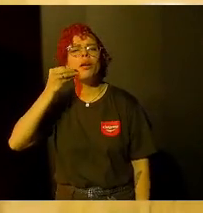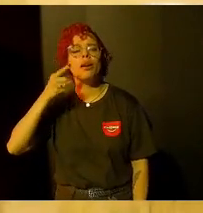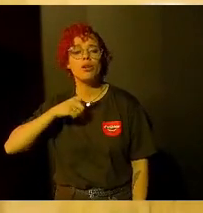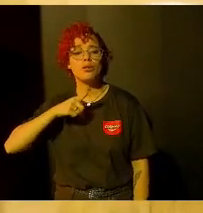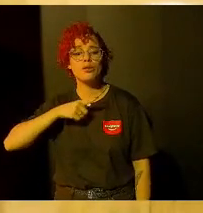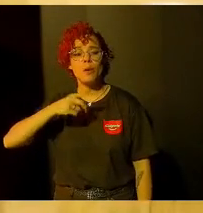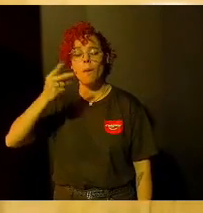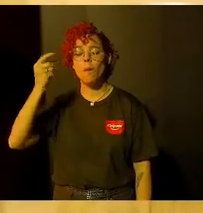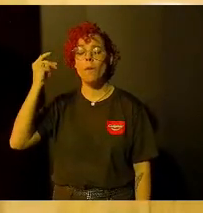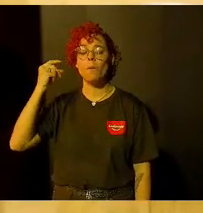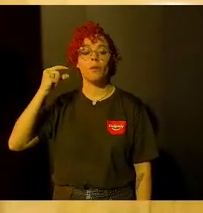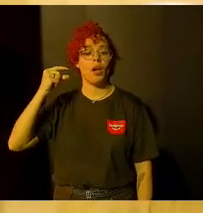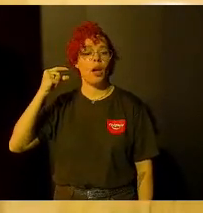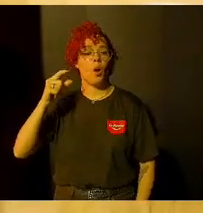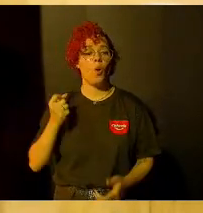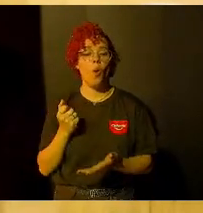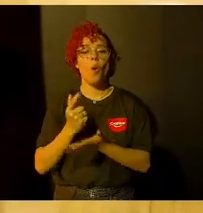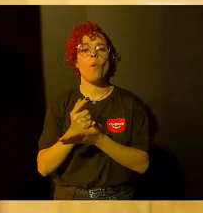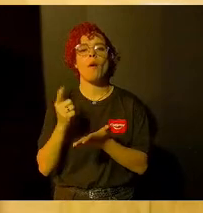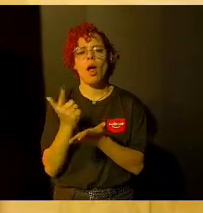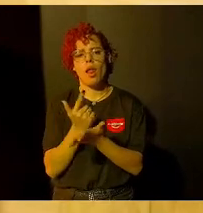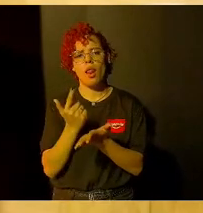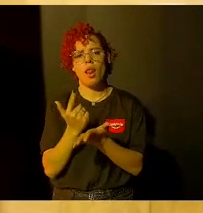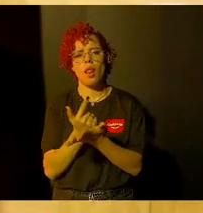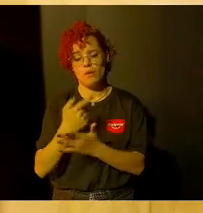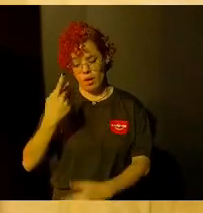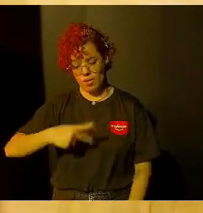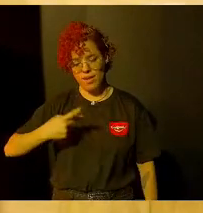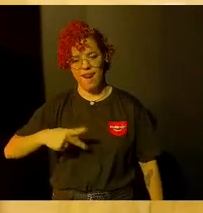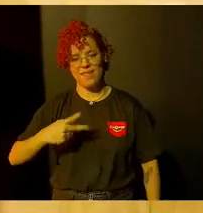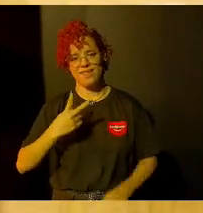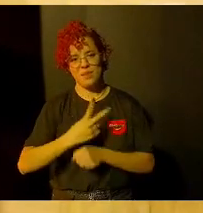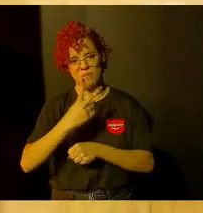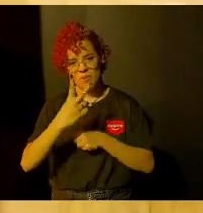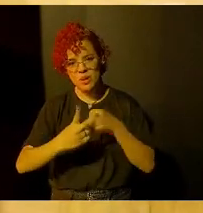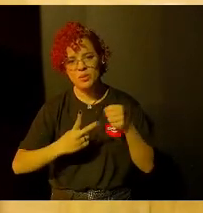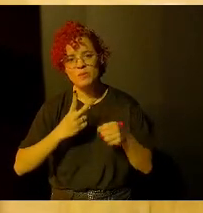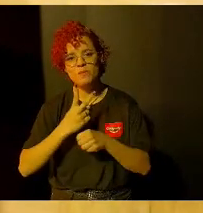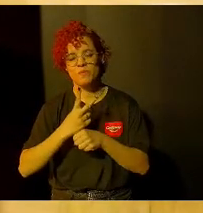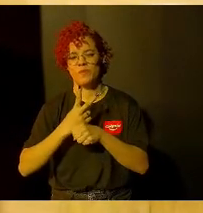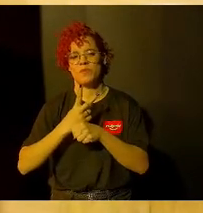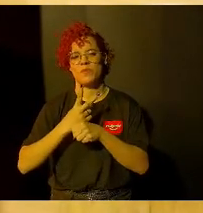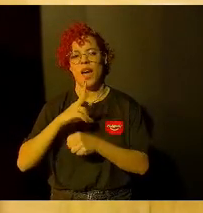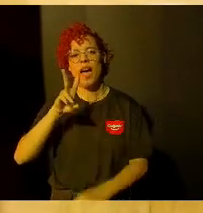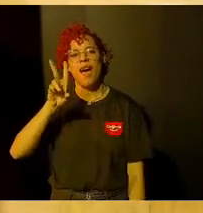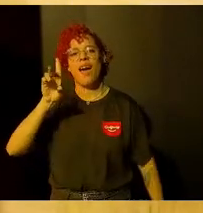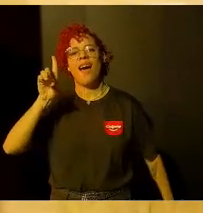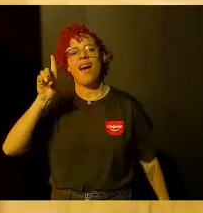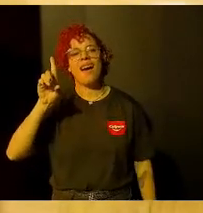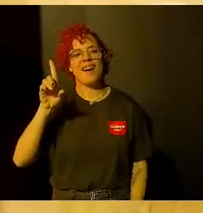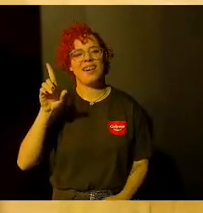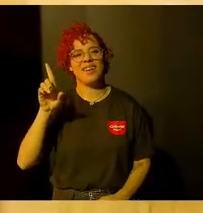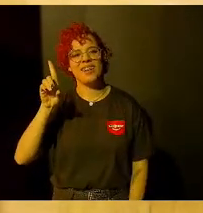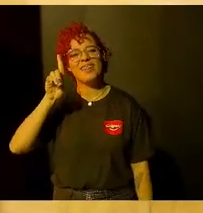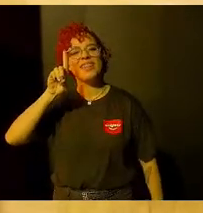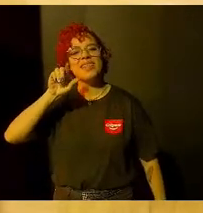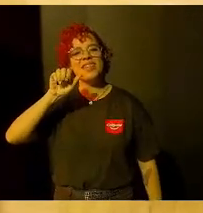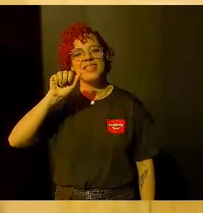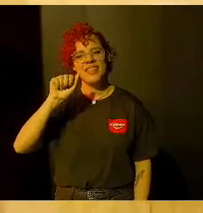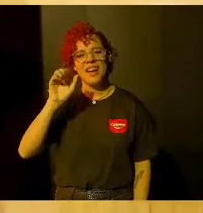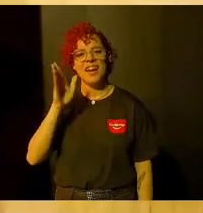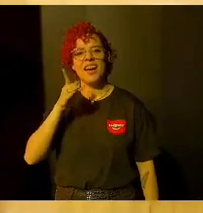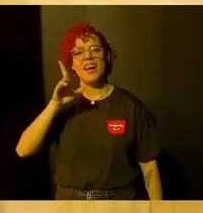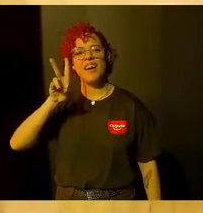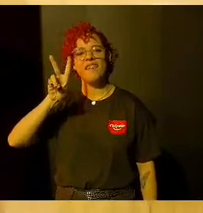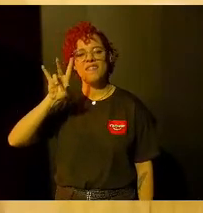comprar um livro foi na Bienal E era uma biografia do Leonardo da Vinci que eu tenho até eu nunca li o primeiro livro que